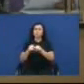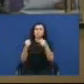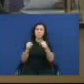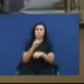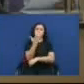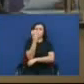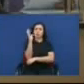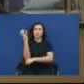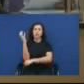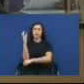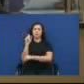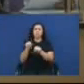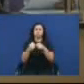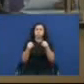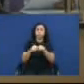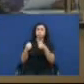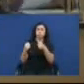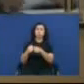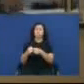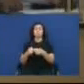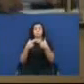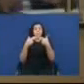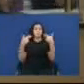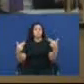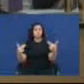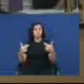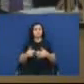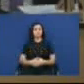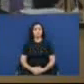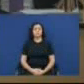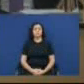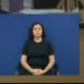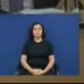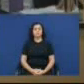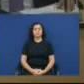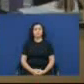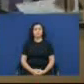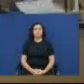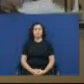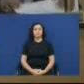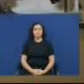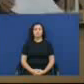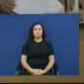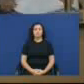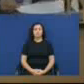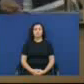árvores plantadas por este poder e da outras providências.